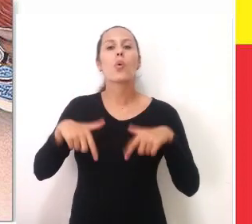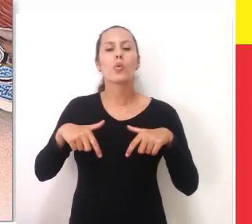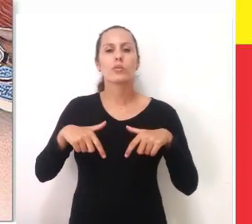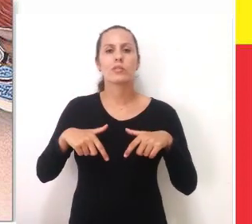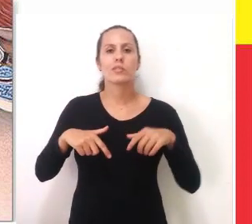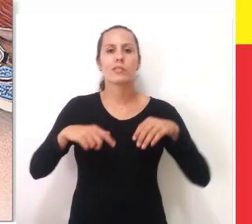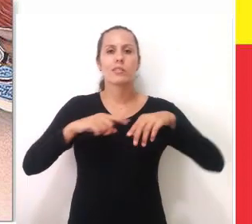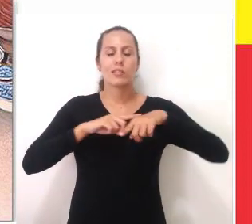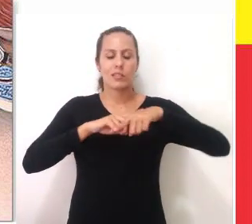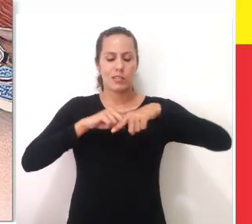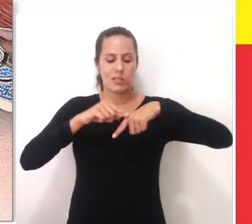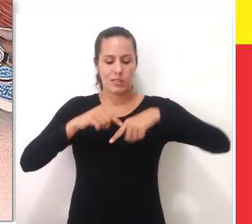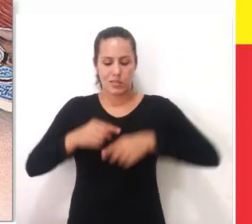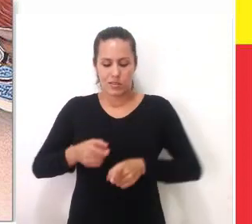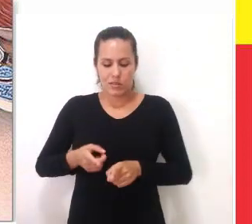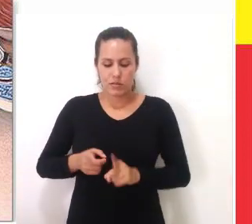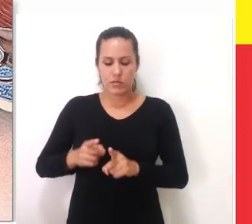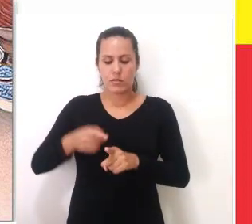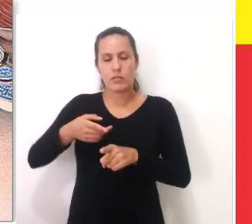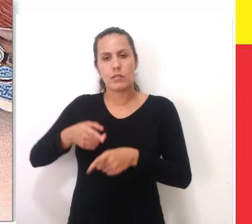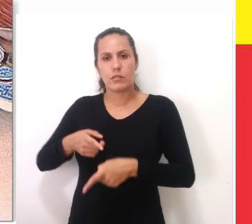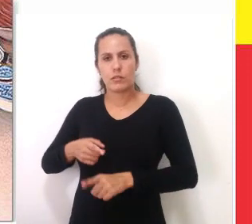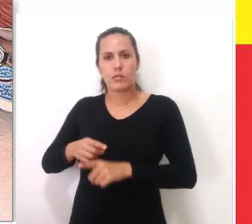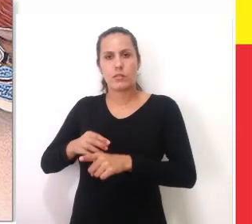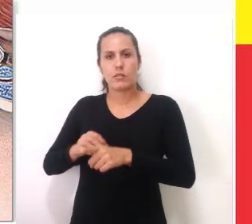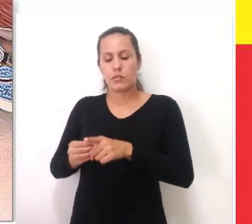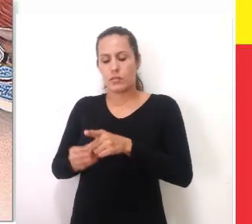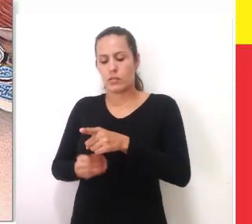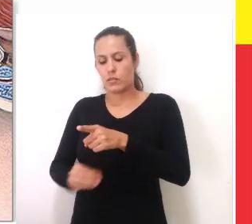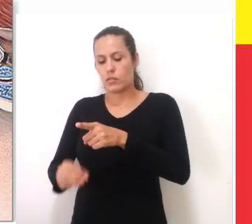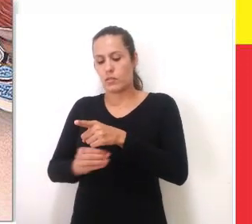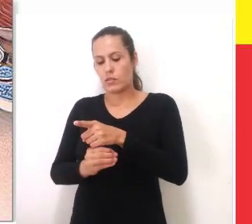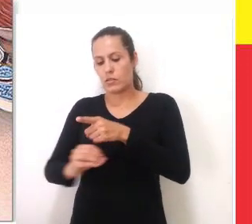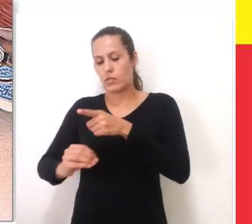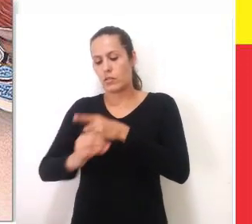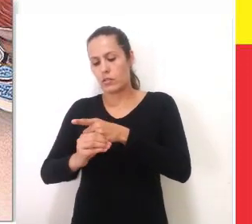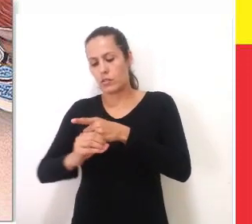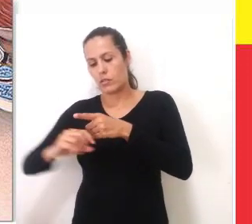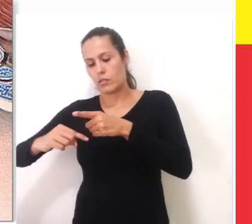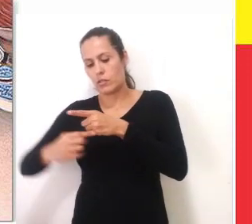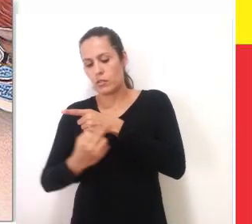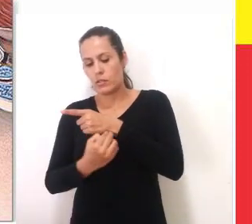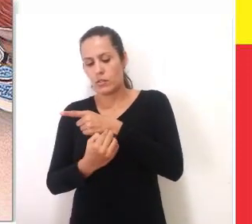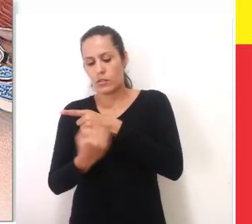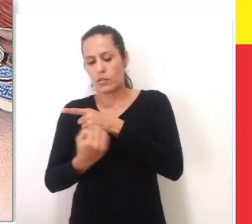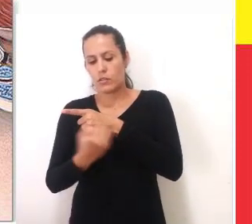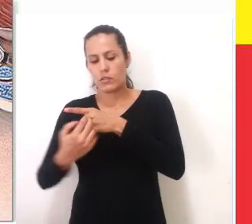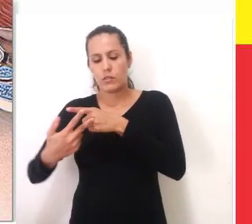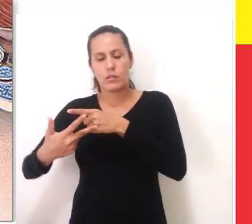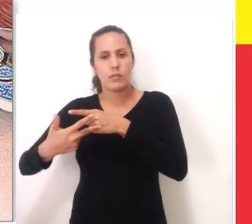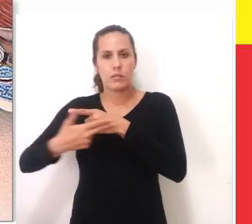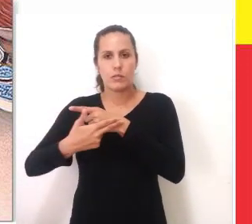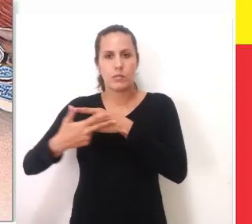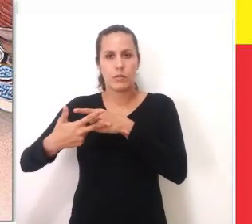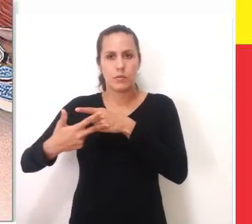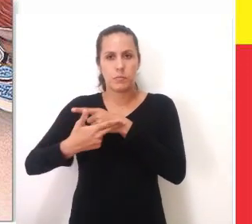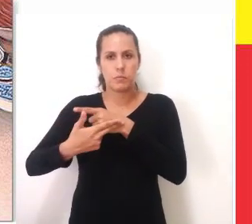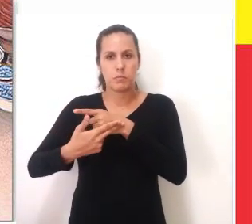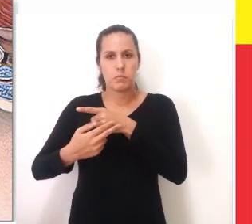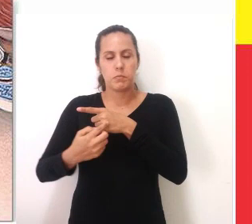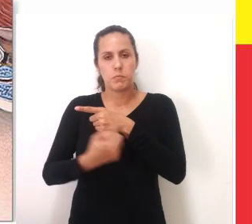ok? E aí o espermatozoide não tem como subir e ser eliminado através da